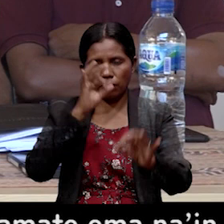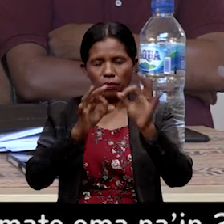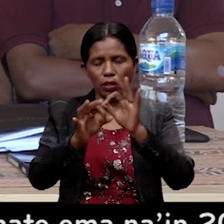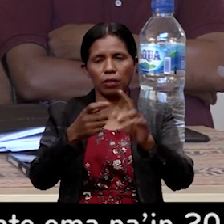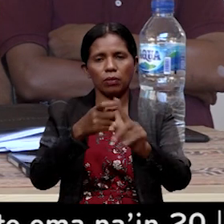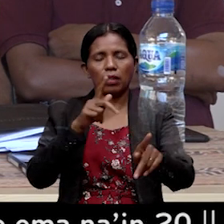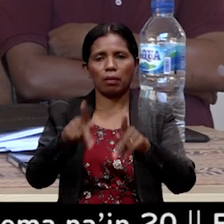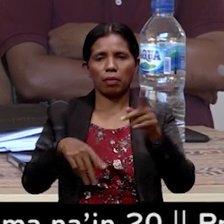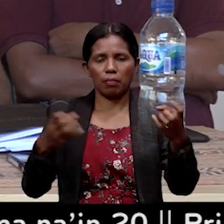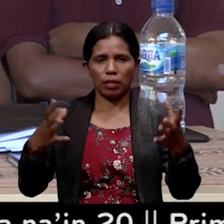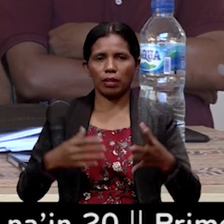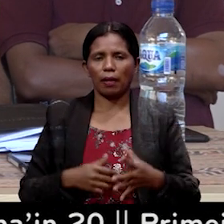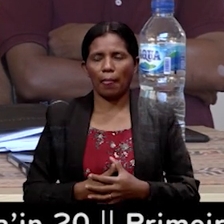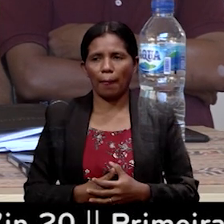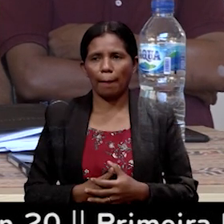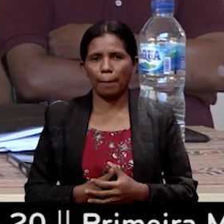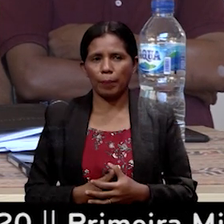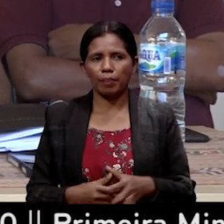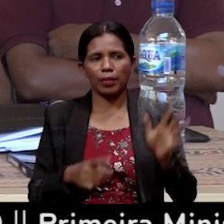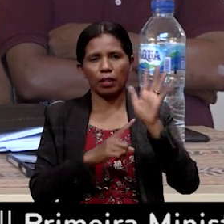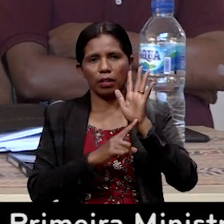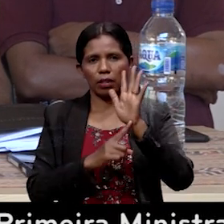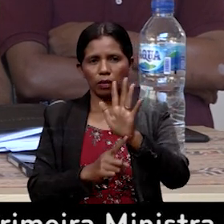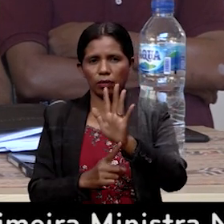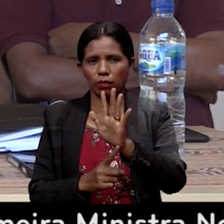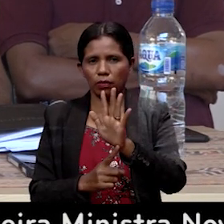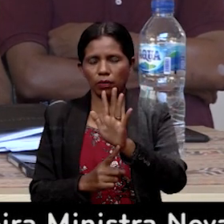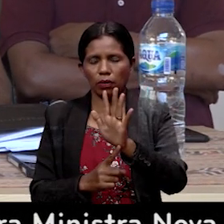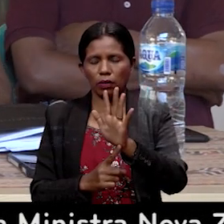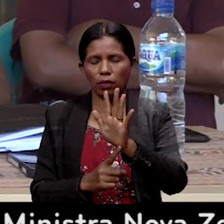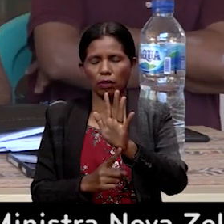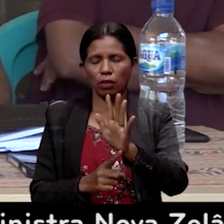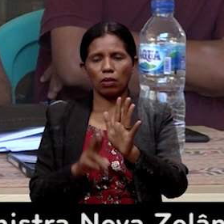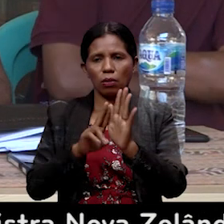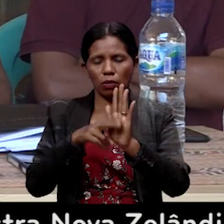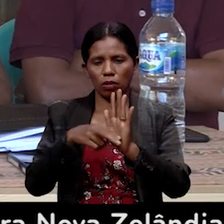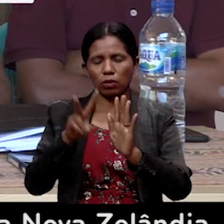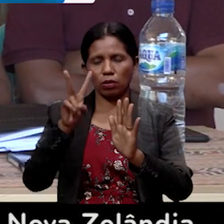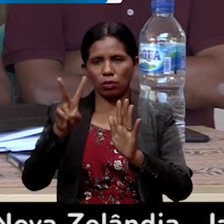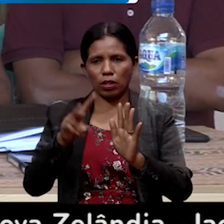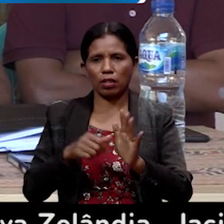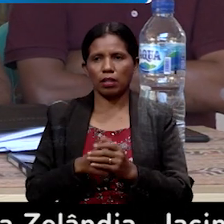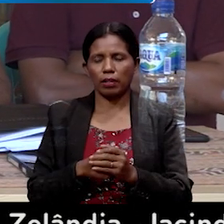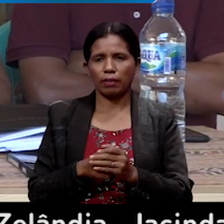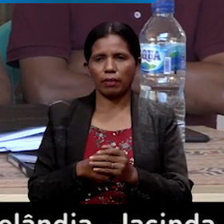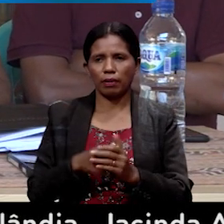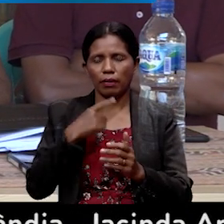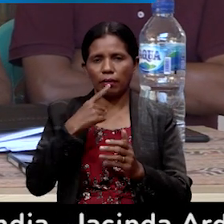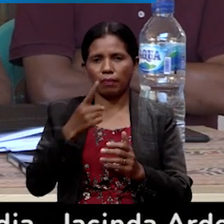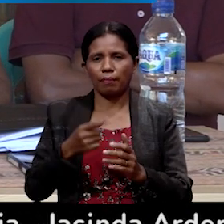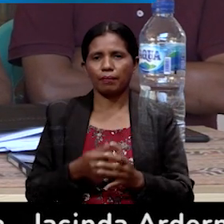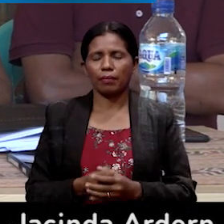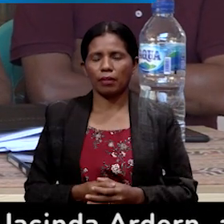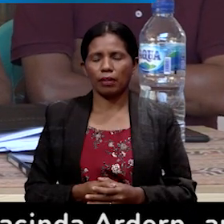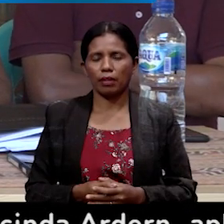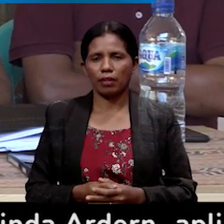rassi. Liu-liu, Patifor, e a cara restaura fali confiança, esperança, no